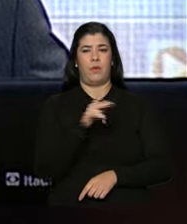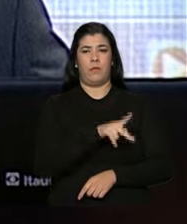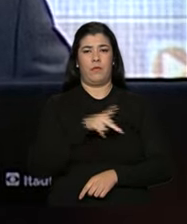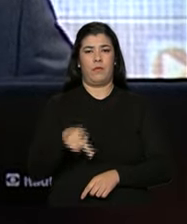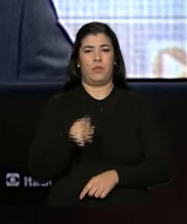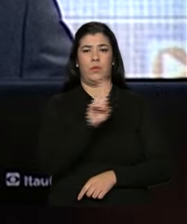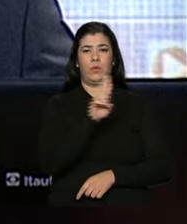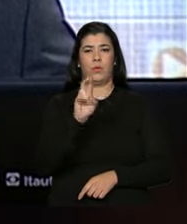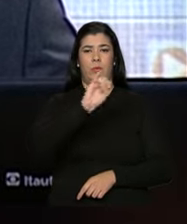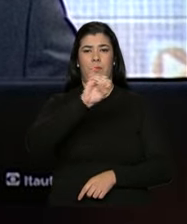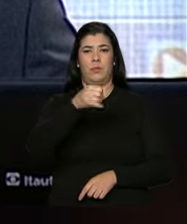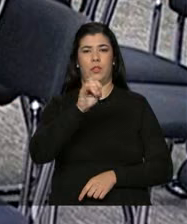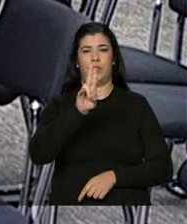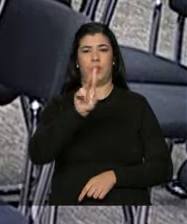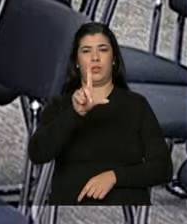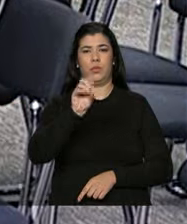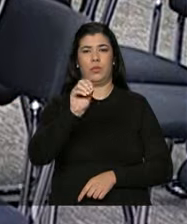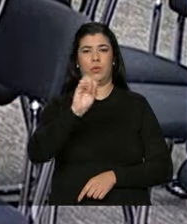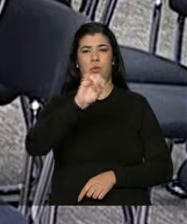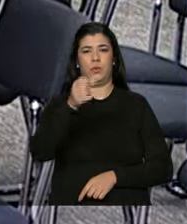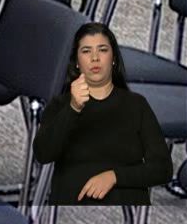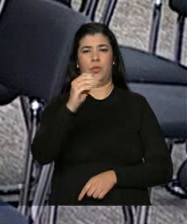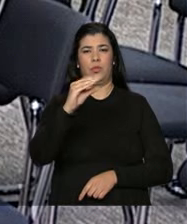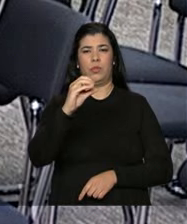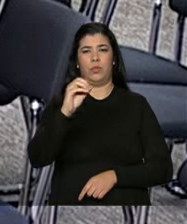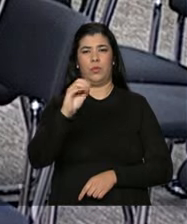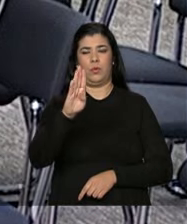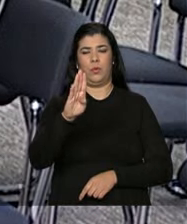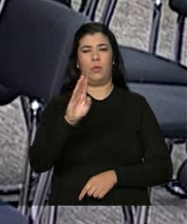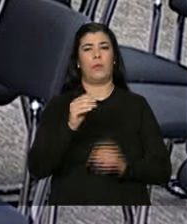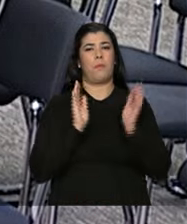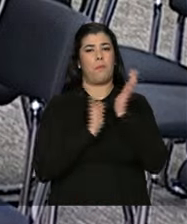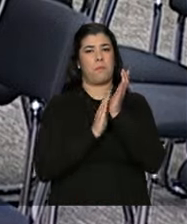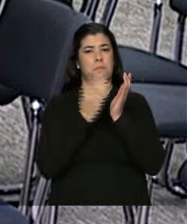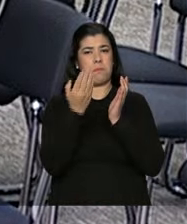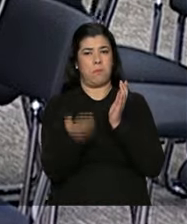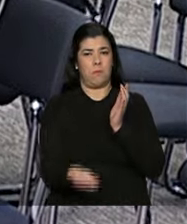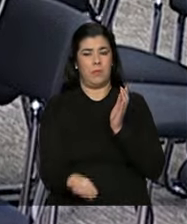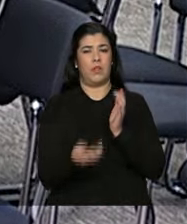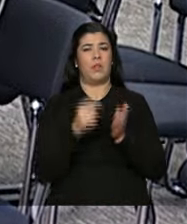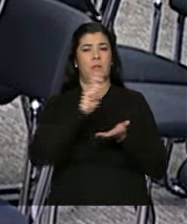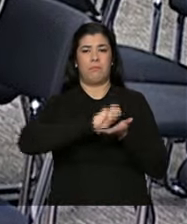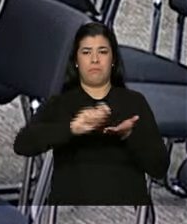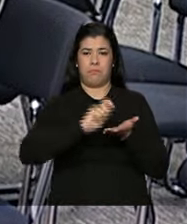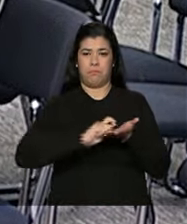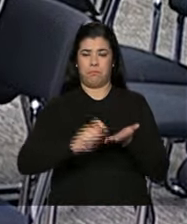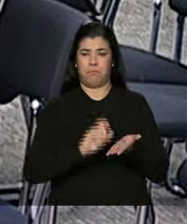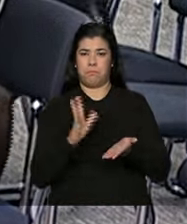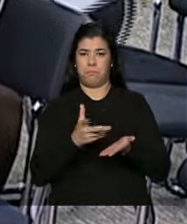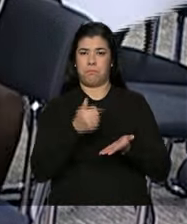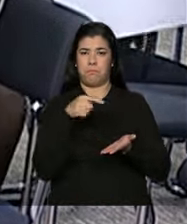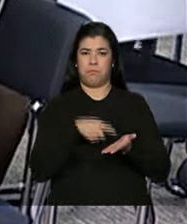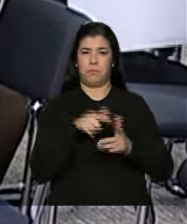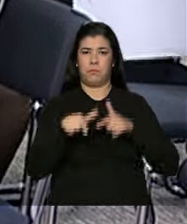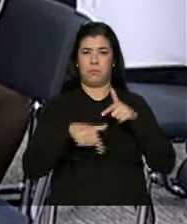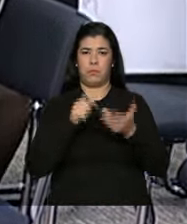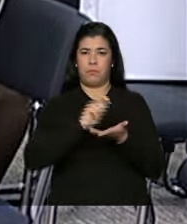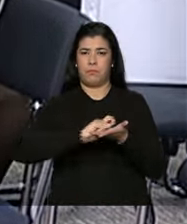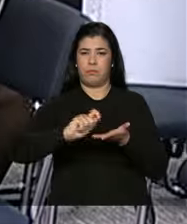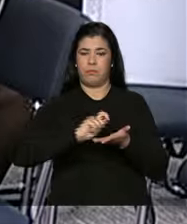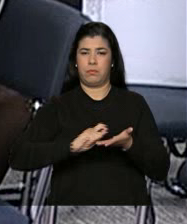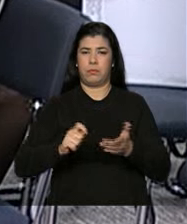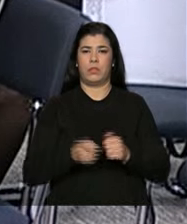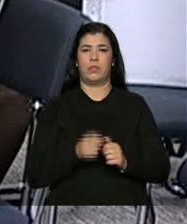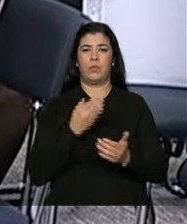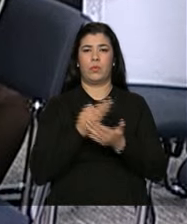Júlio Jacobo, já parabenizando pelo excelente trabalho acompanhado pelo Instituto Sou